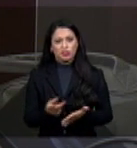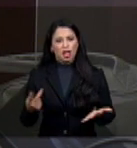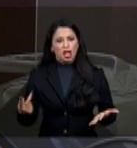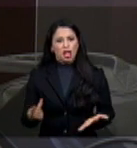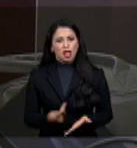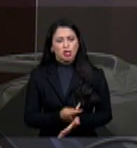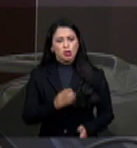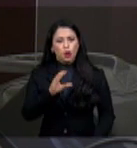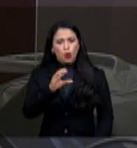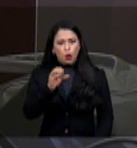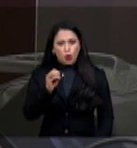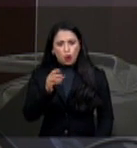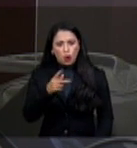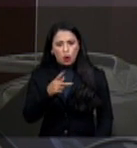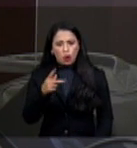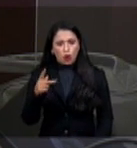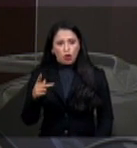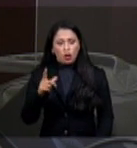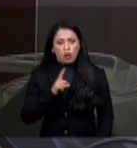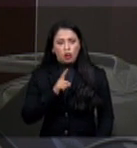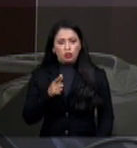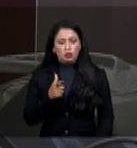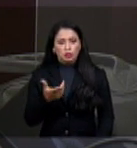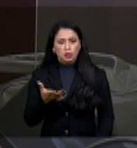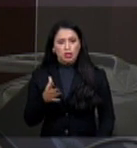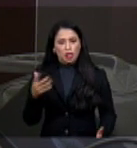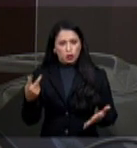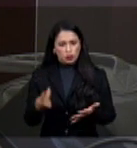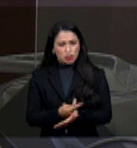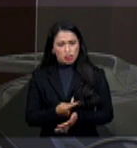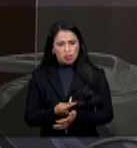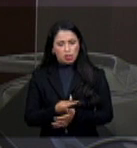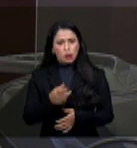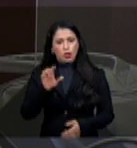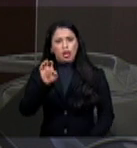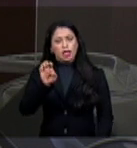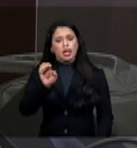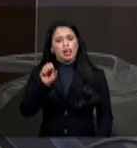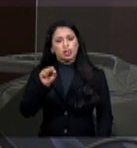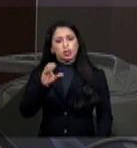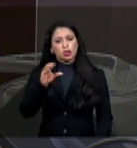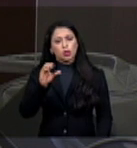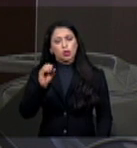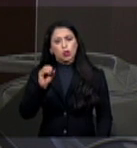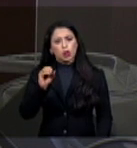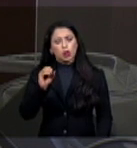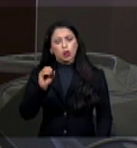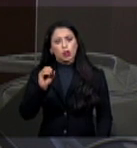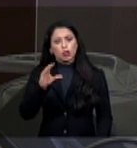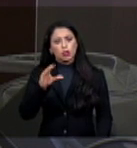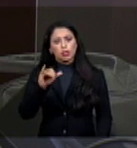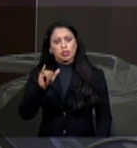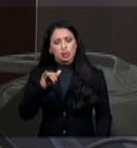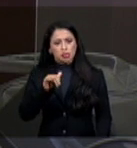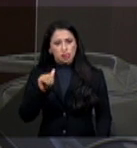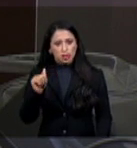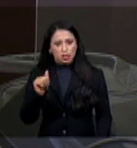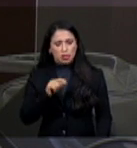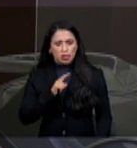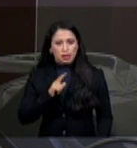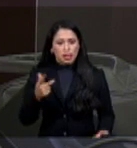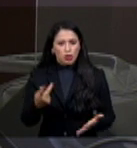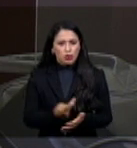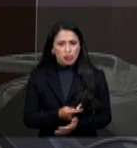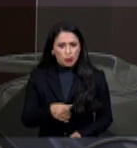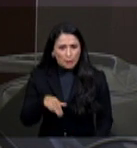a COP, né, 26, lá na Escócia, e tivemos uma marcante presença indígena na COP. Né?